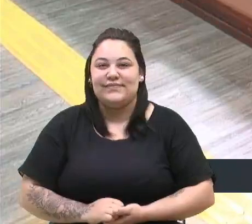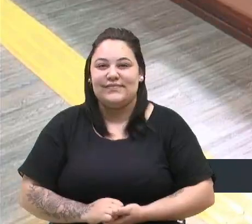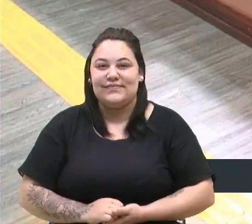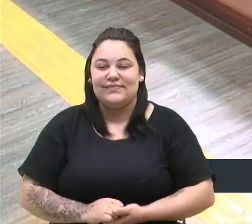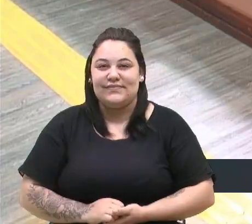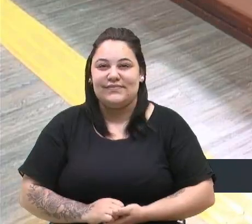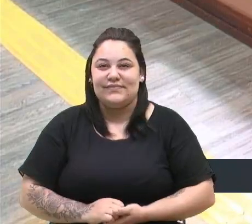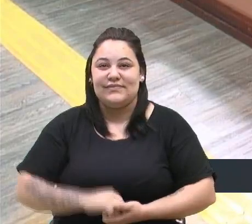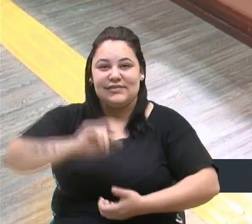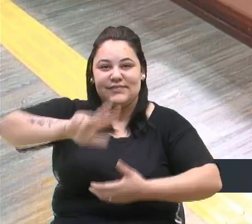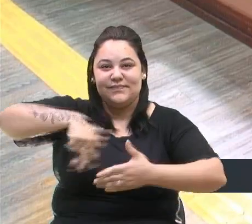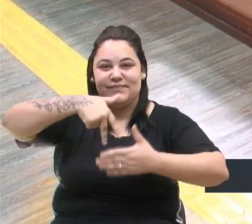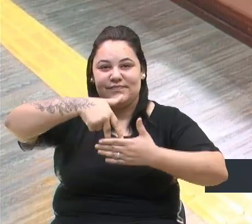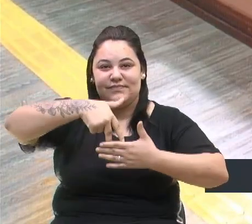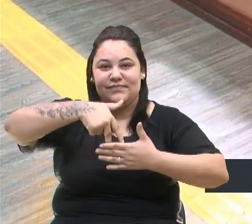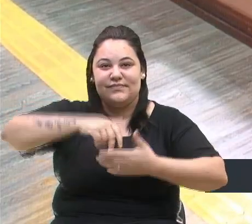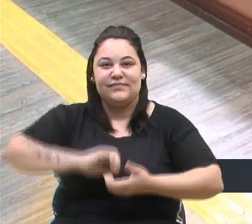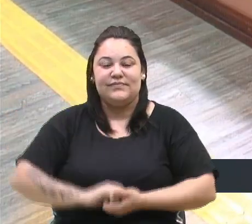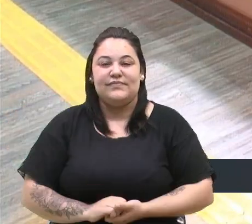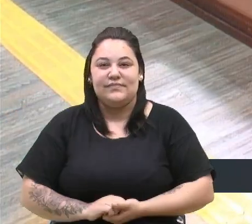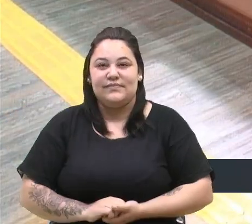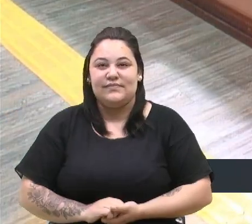Gente na tribuna.